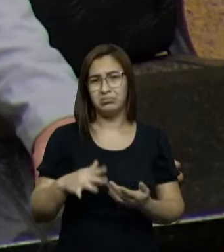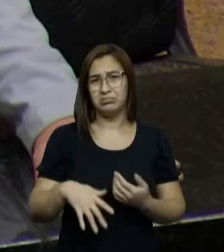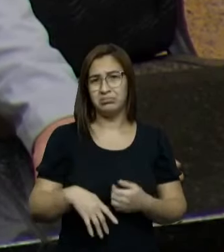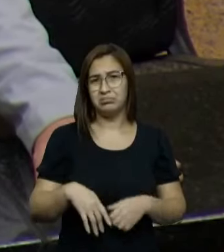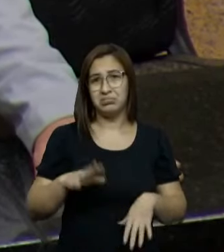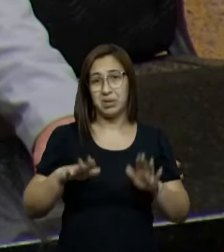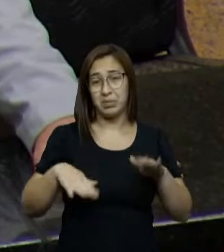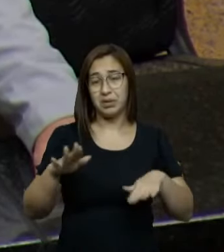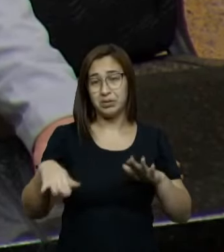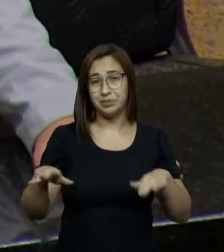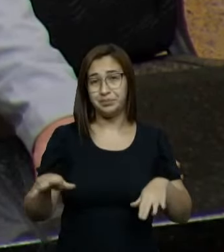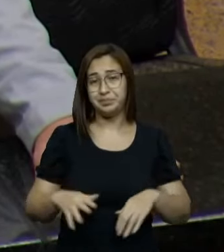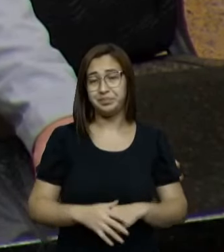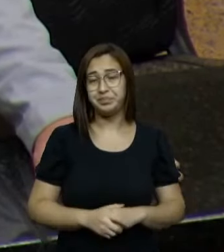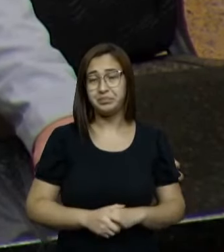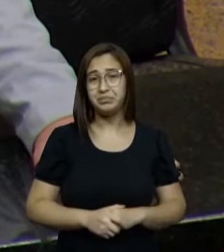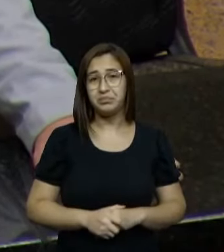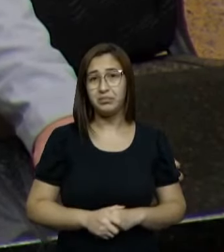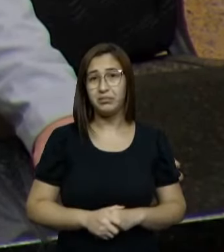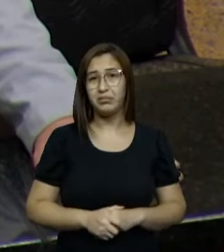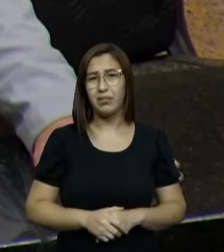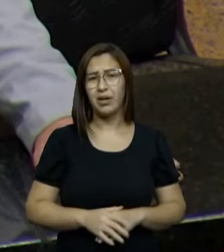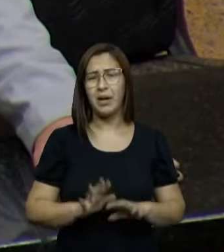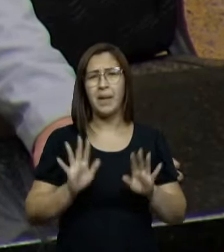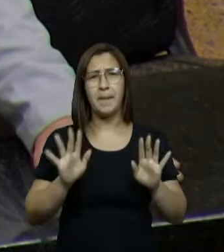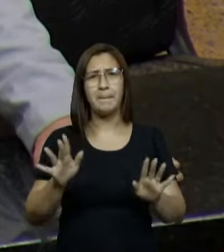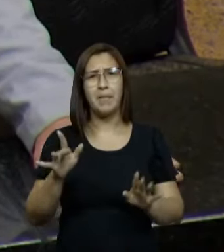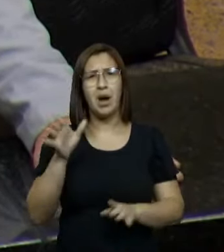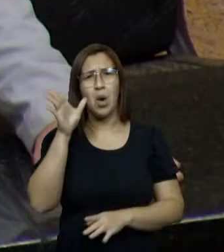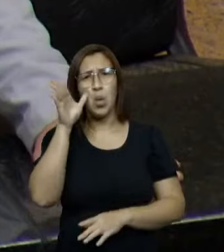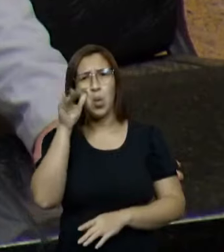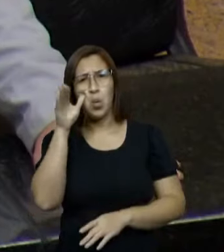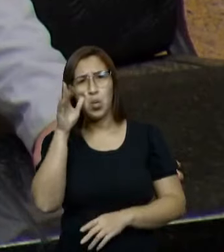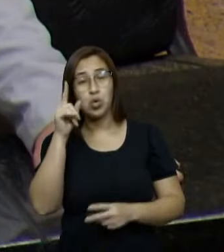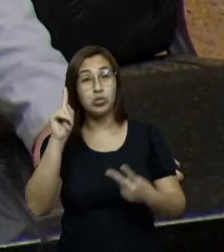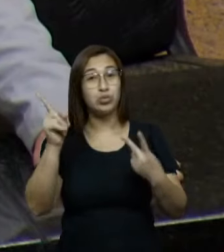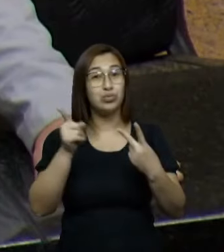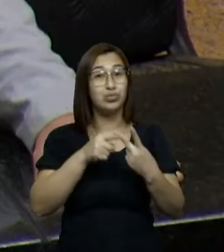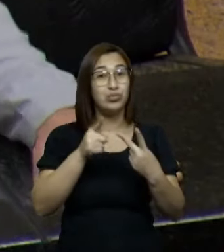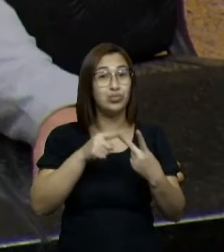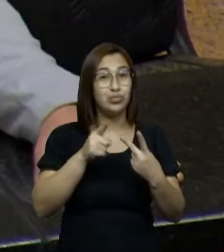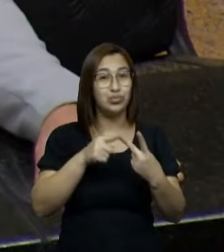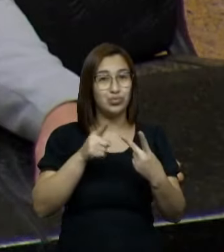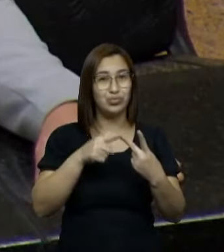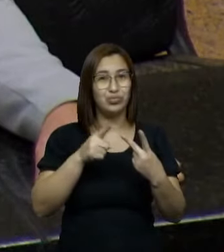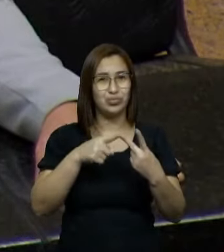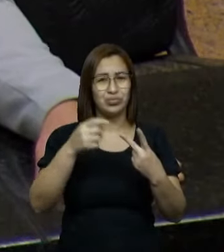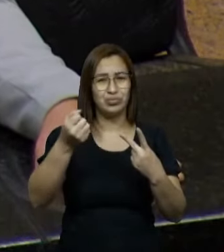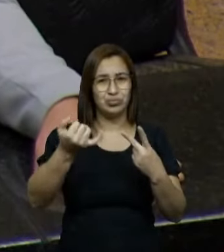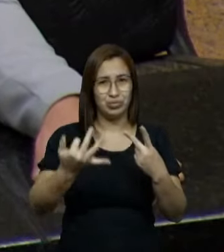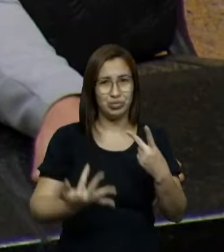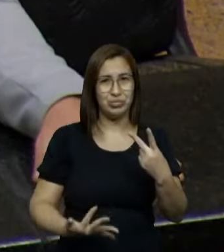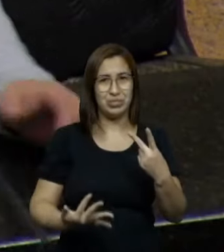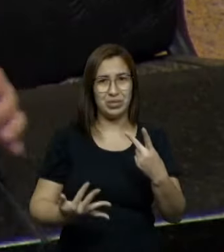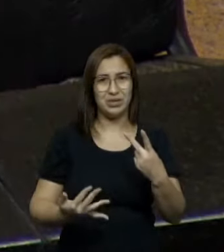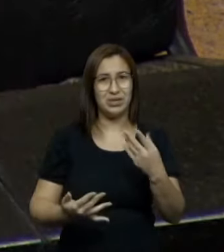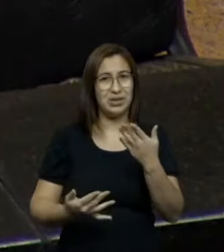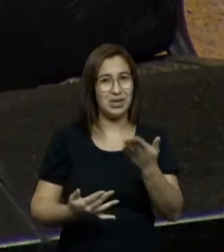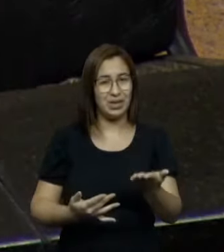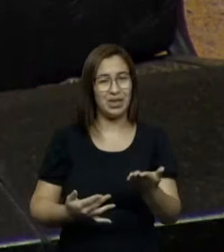escolher. O que chama atenção é a segunda alternativa de uso dessa aeronave, para